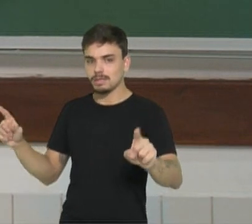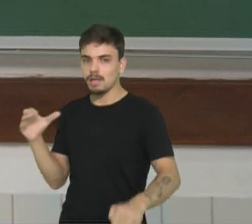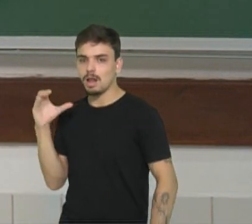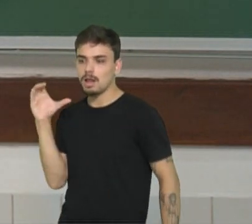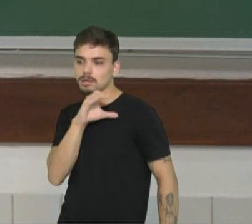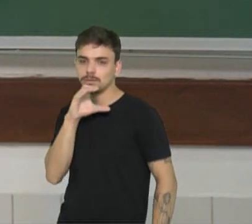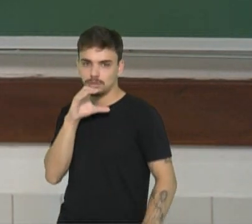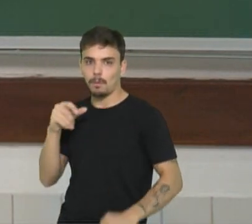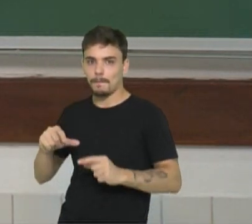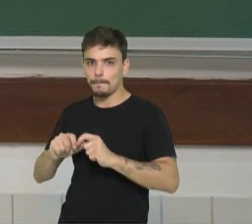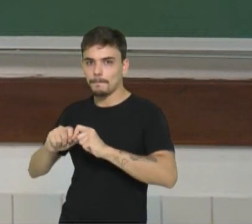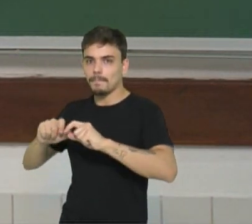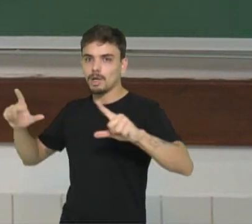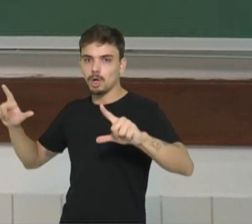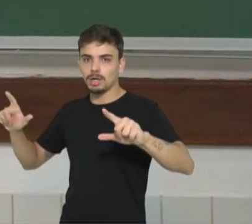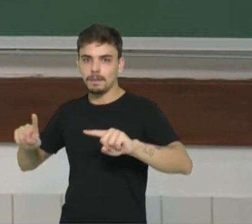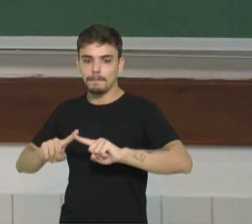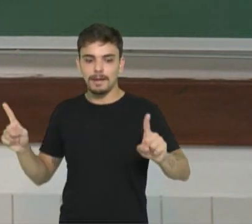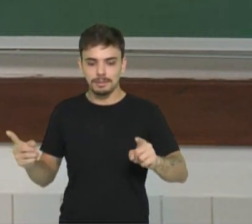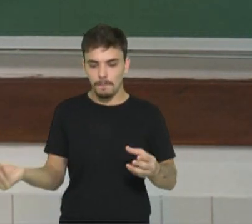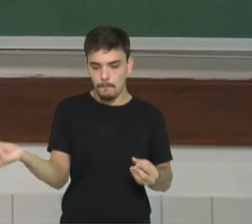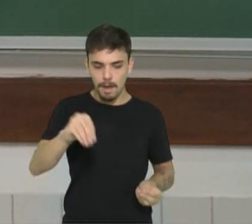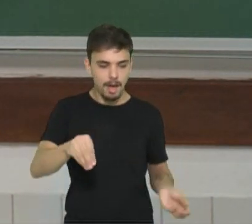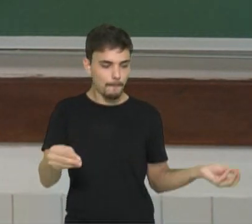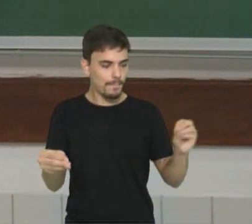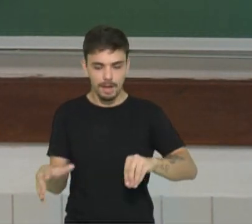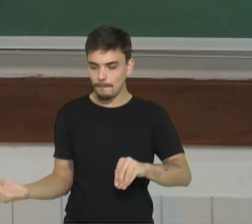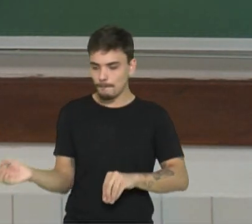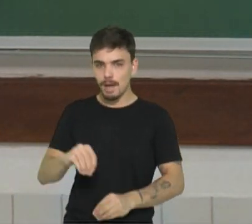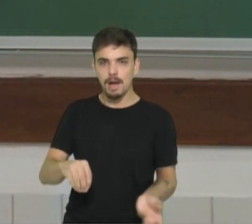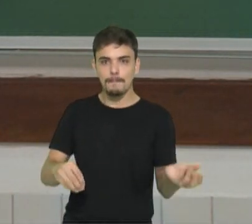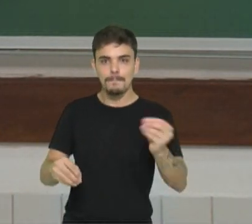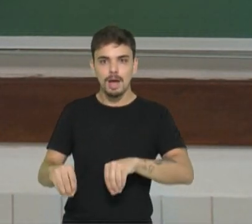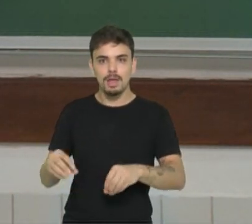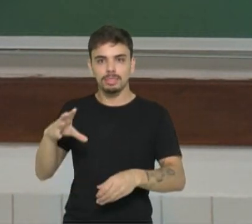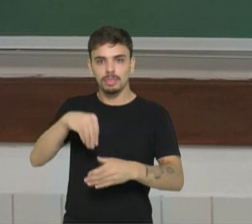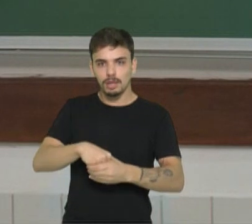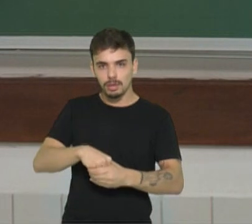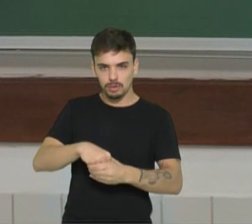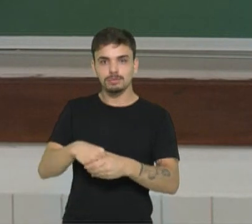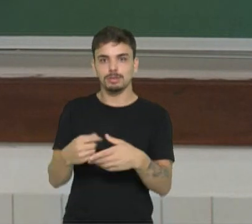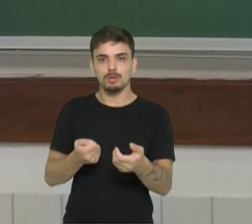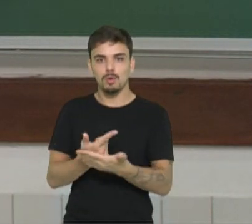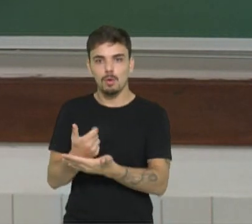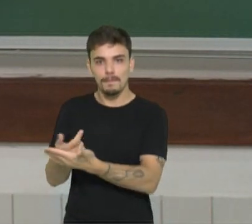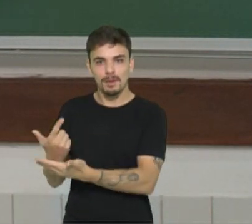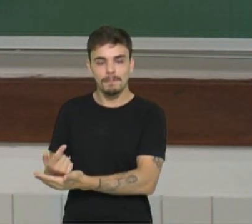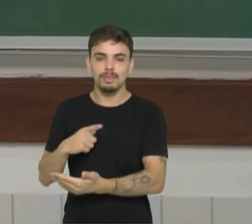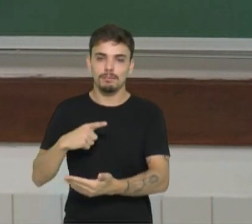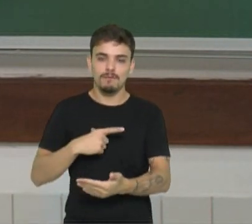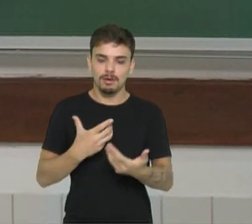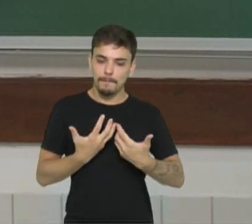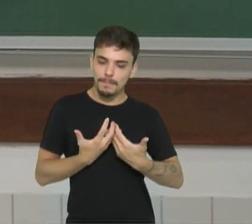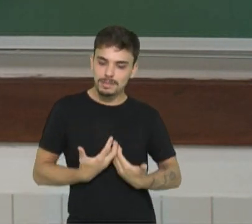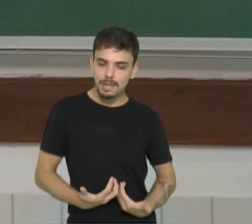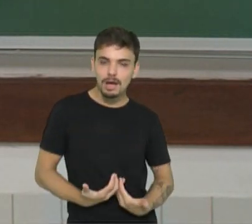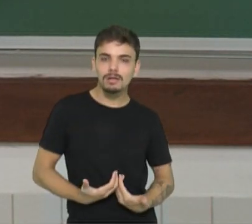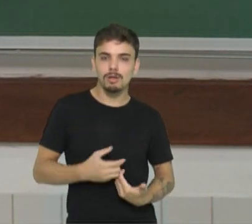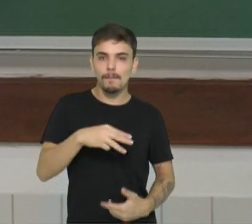maior. A partir do momento que vai colocando as compras, né, que esse carrinho vai ganhando mais massa, vai ficando